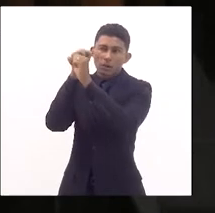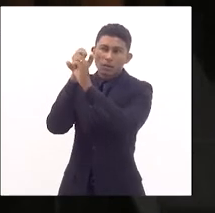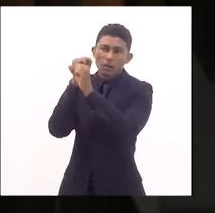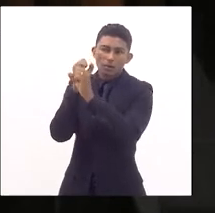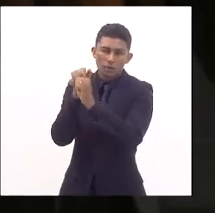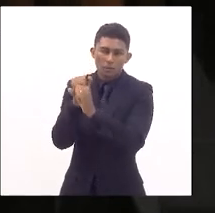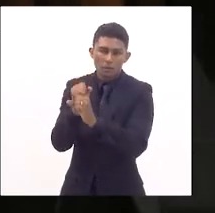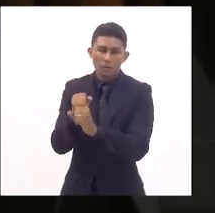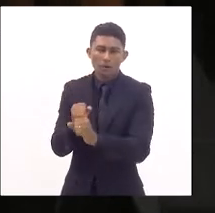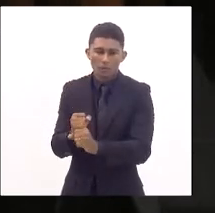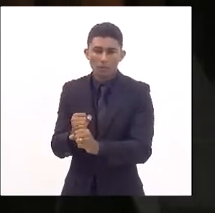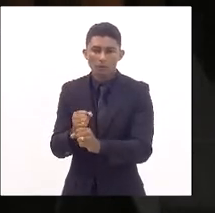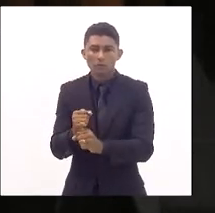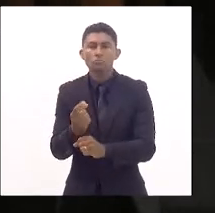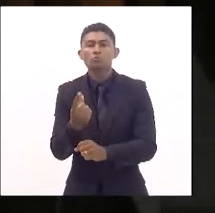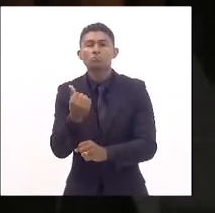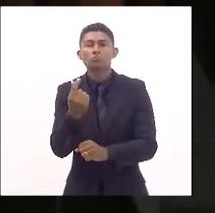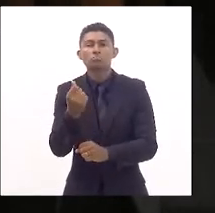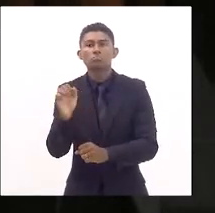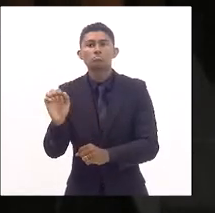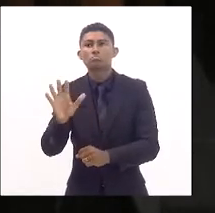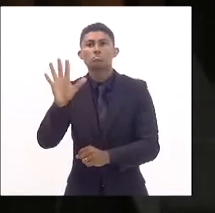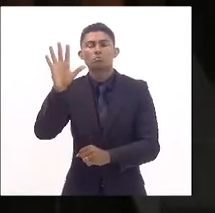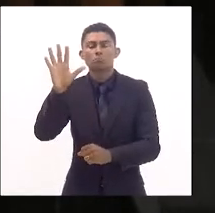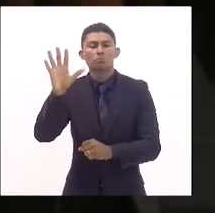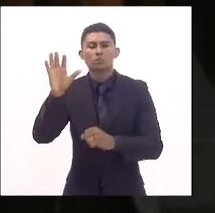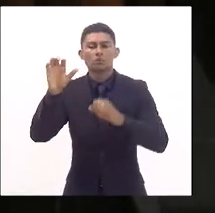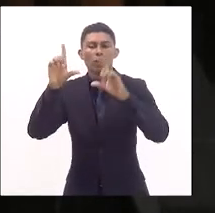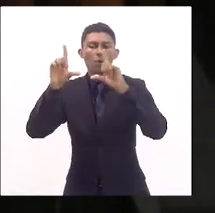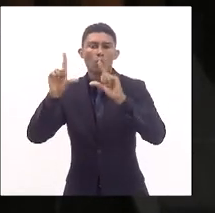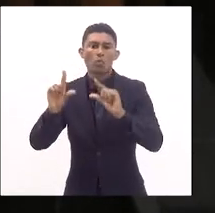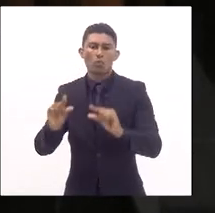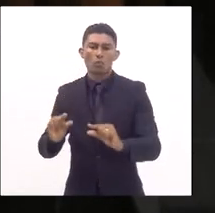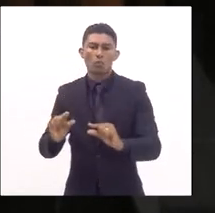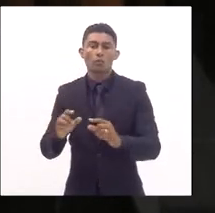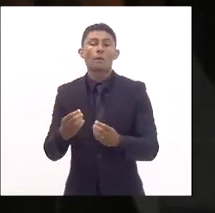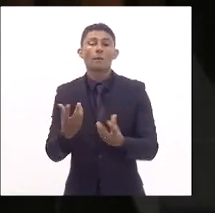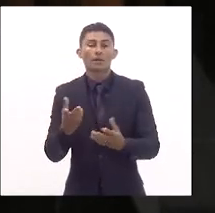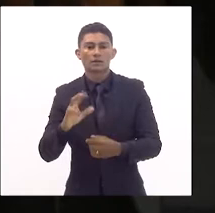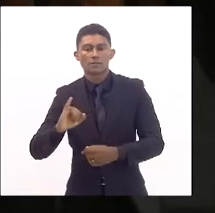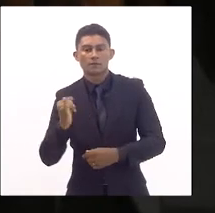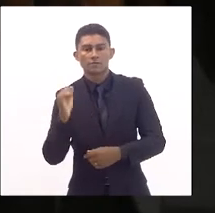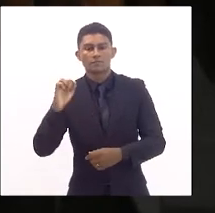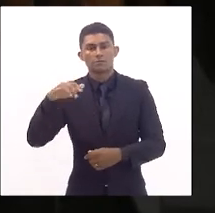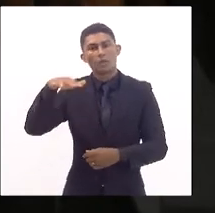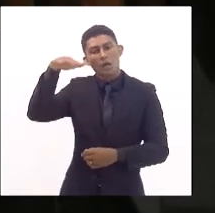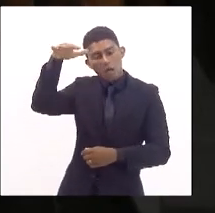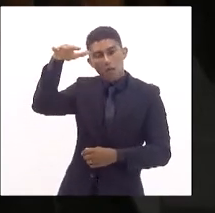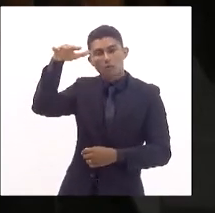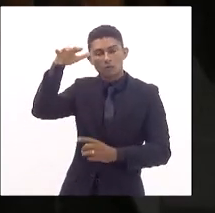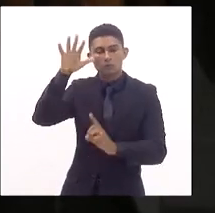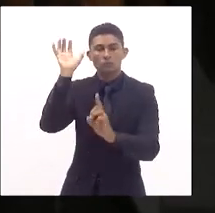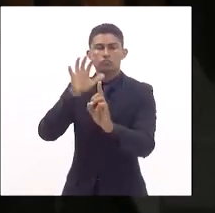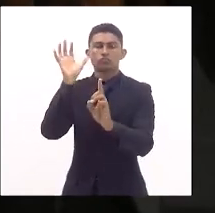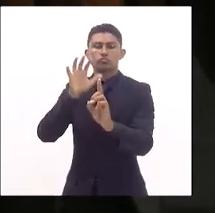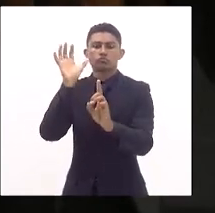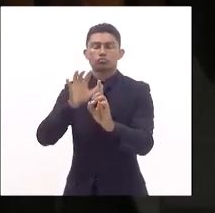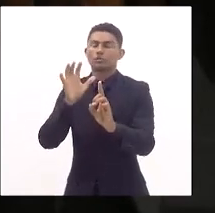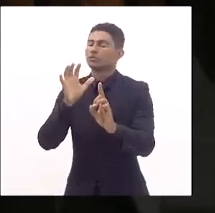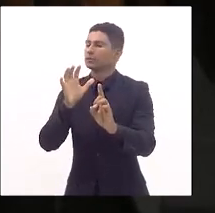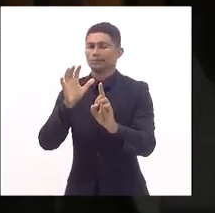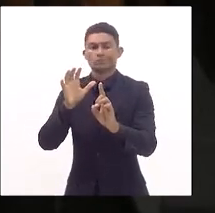e para influenciar menos é a inflação bom E com